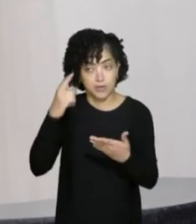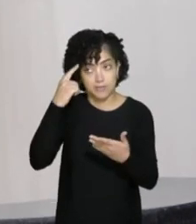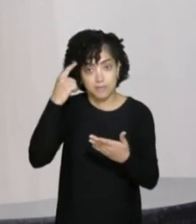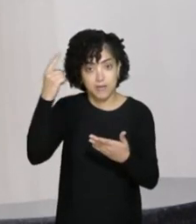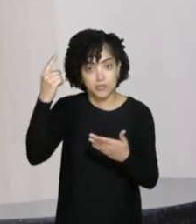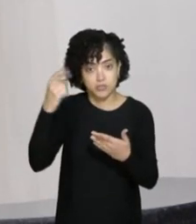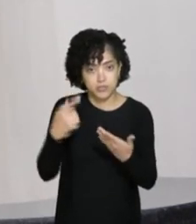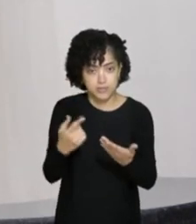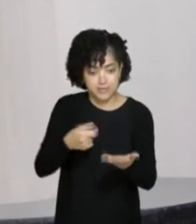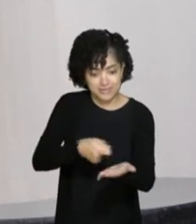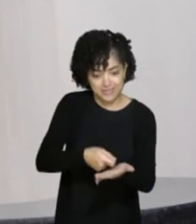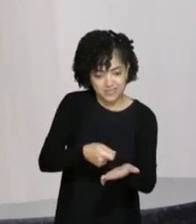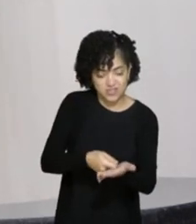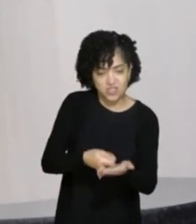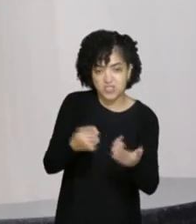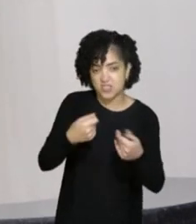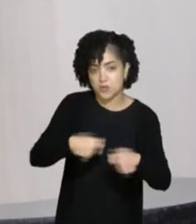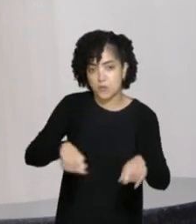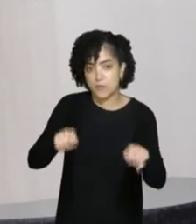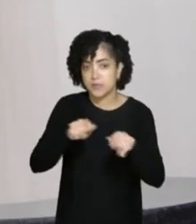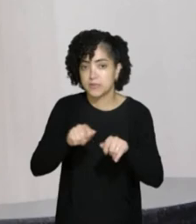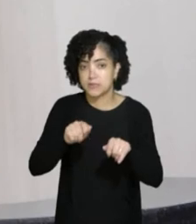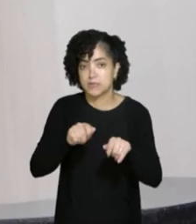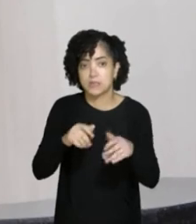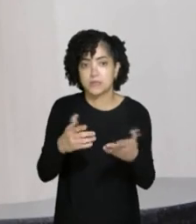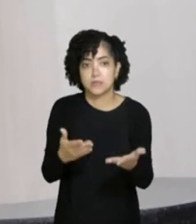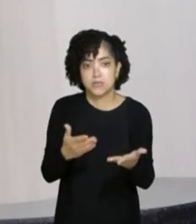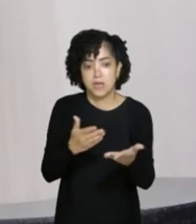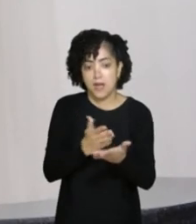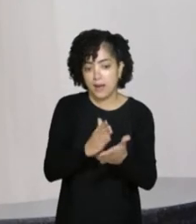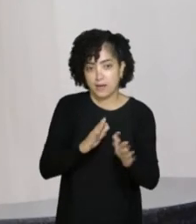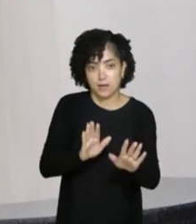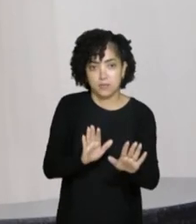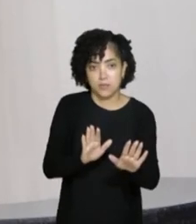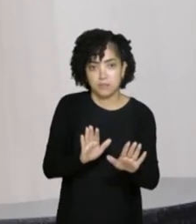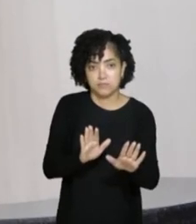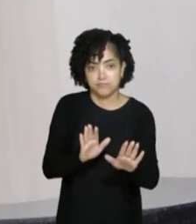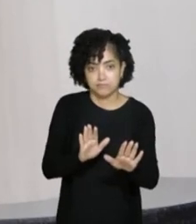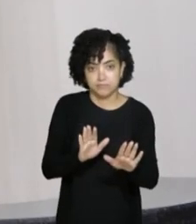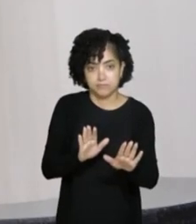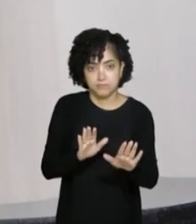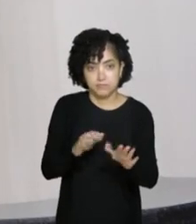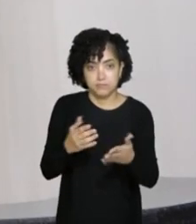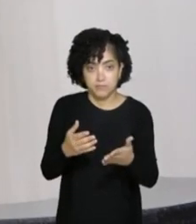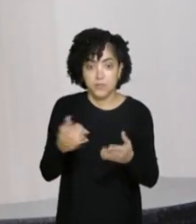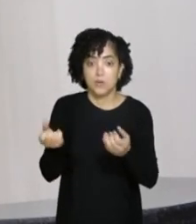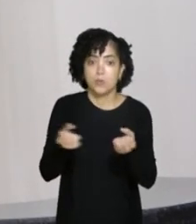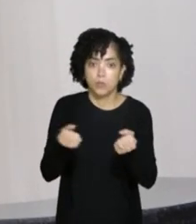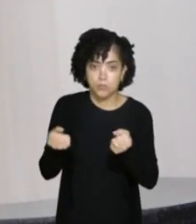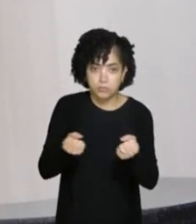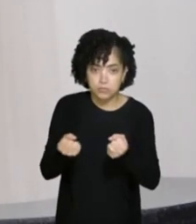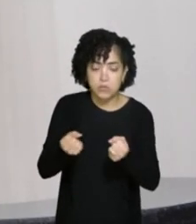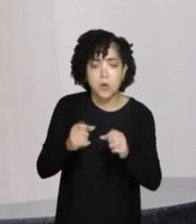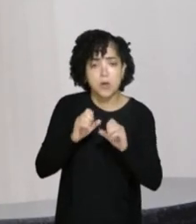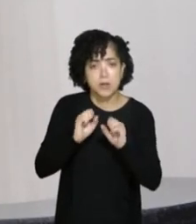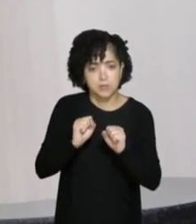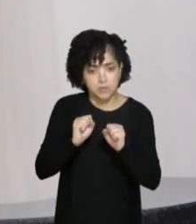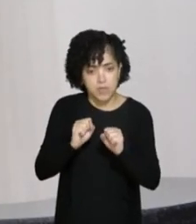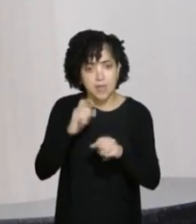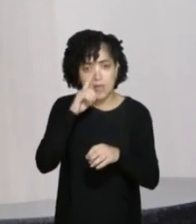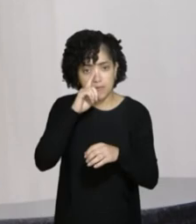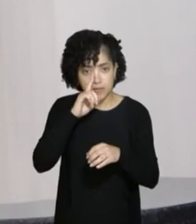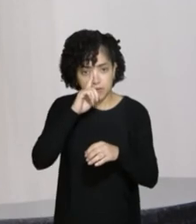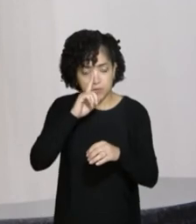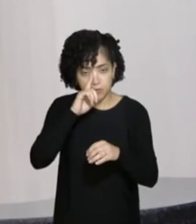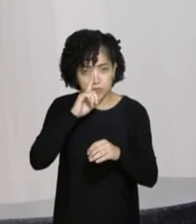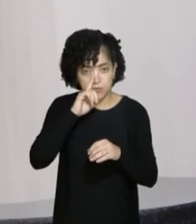a exigência do curso de formação do psicotécnico, porque, sim, um veículo é uma arma, for dispensada em